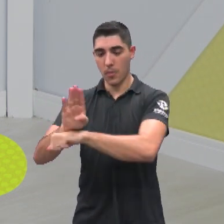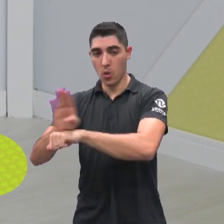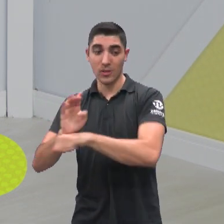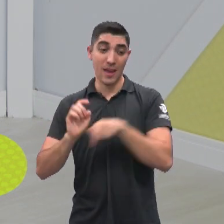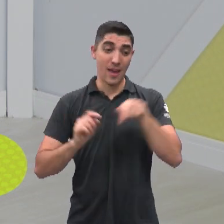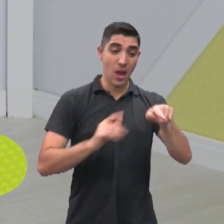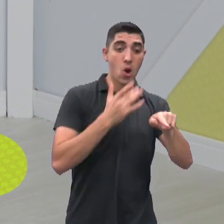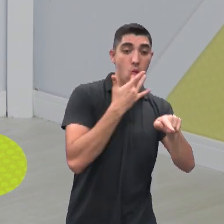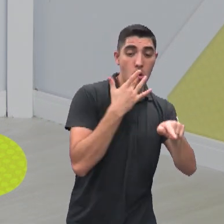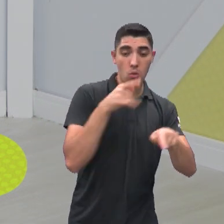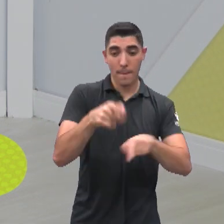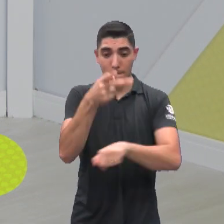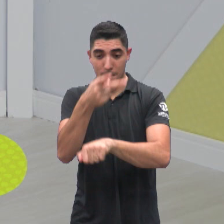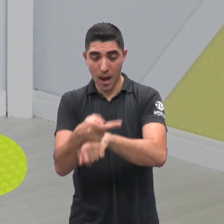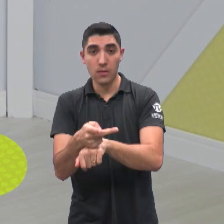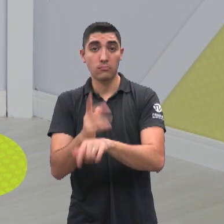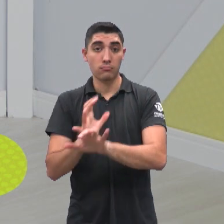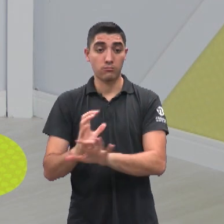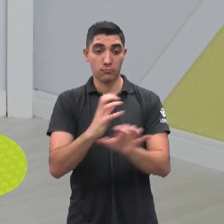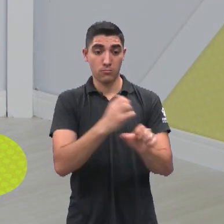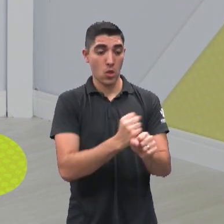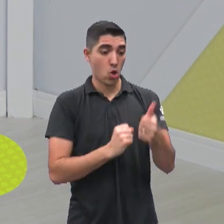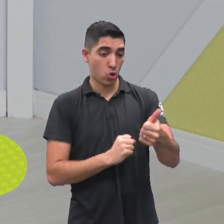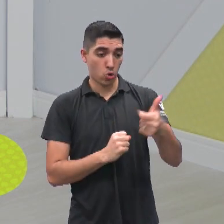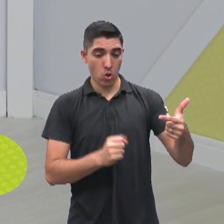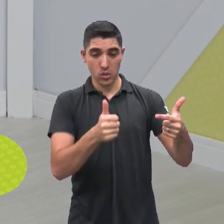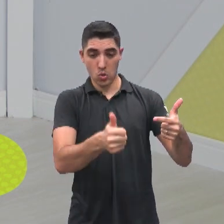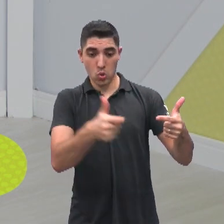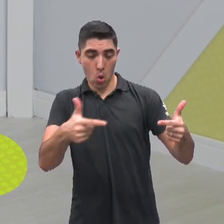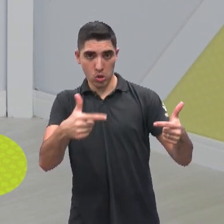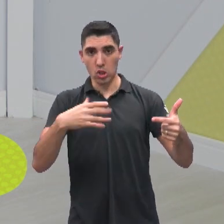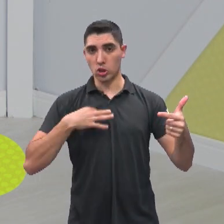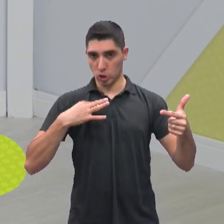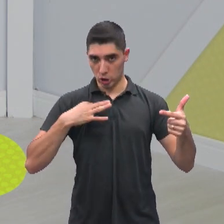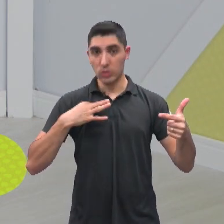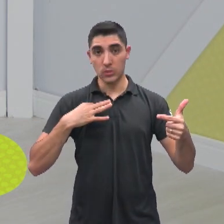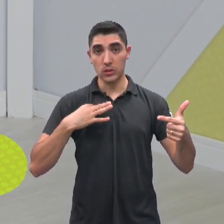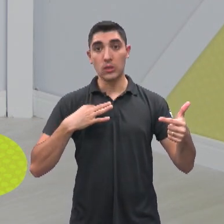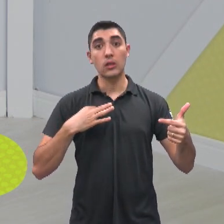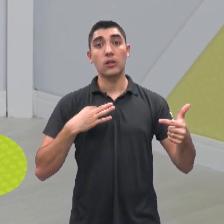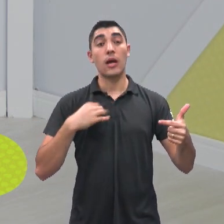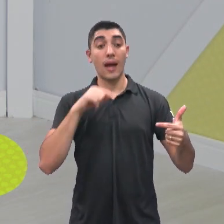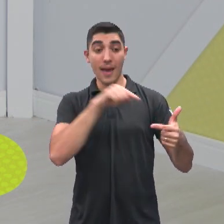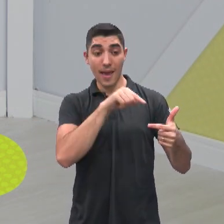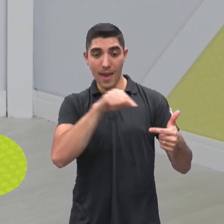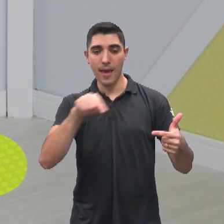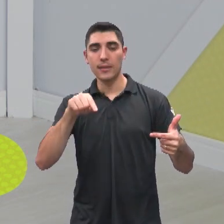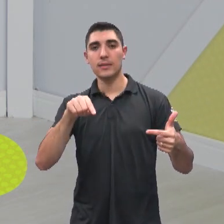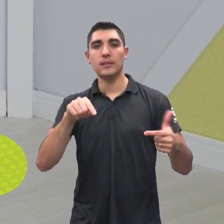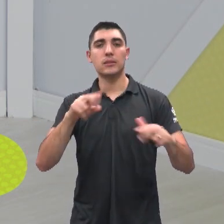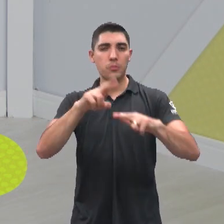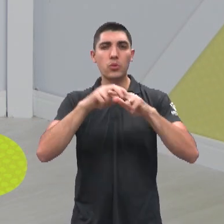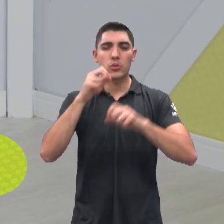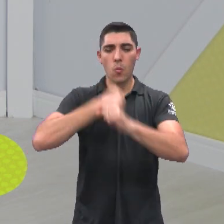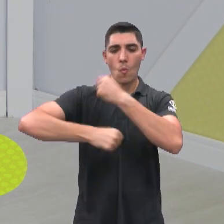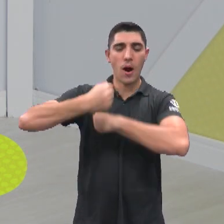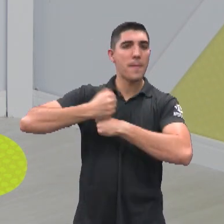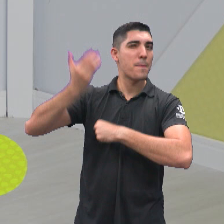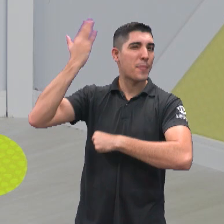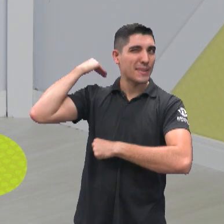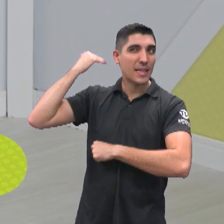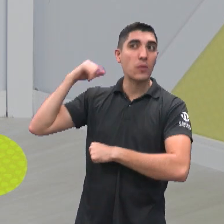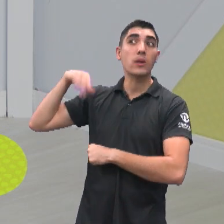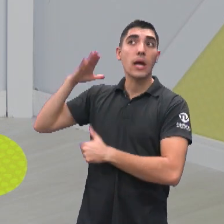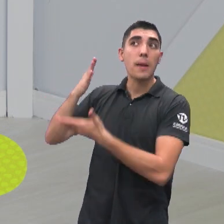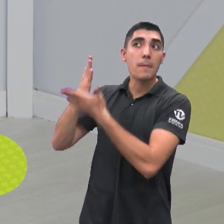Prata terão participação de 12 equipes em cada, classificadas com base no ranking da edição do ano passado, enquanto a